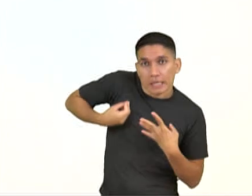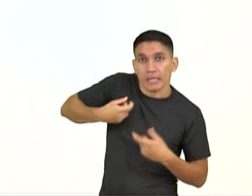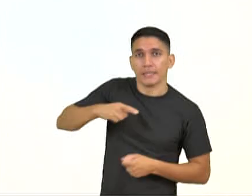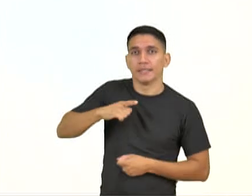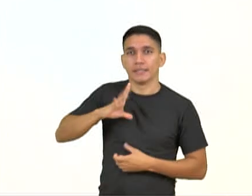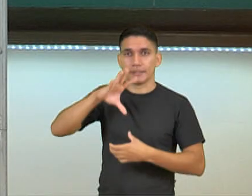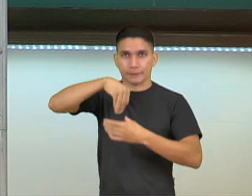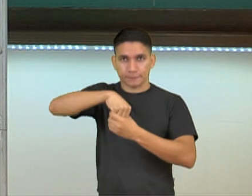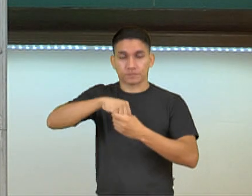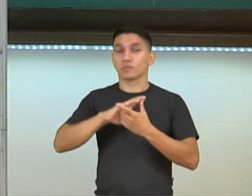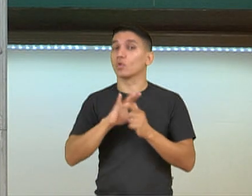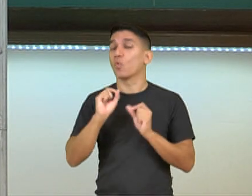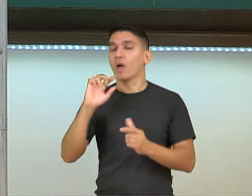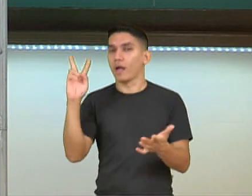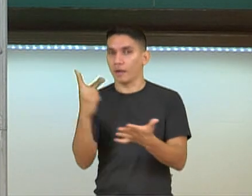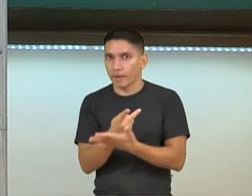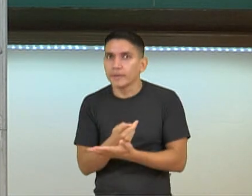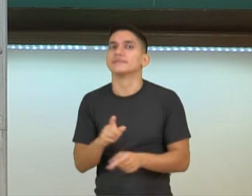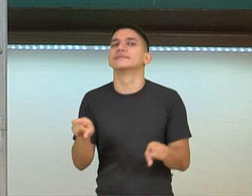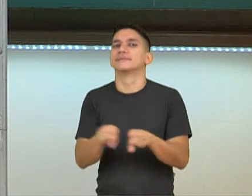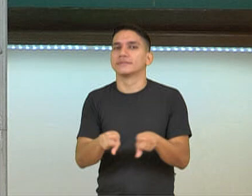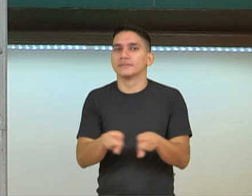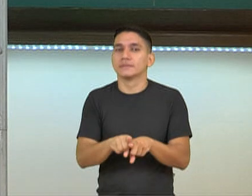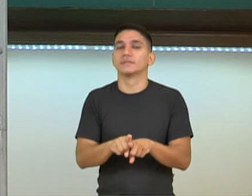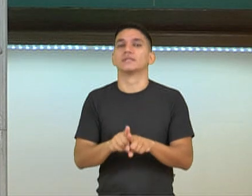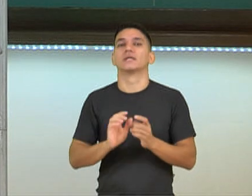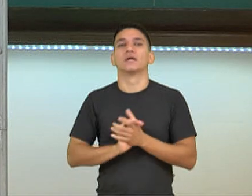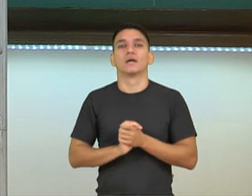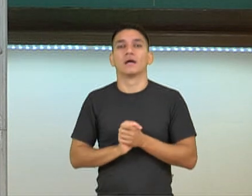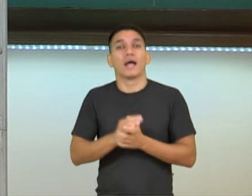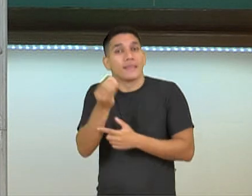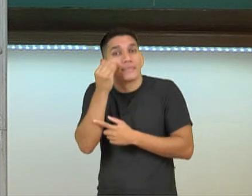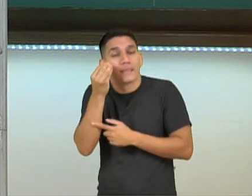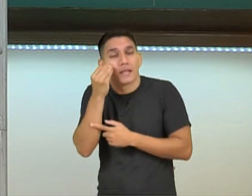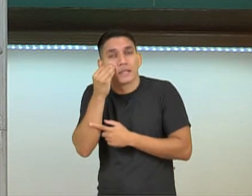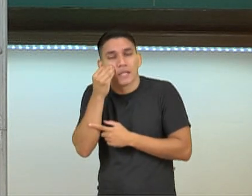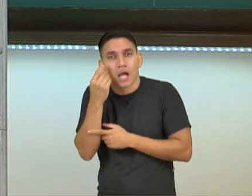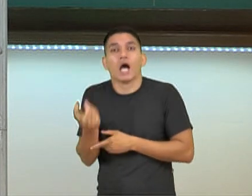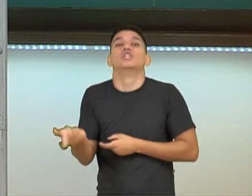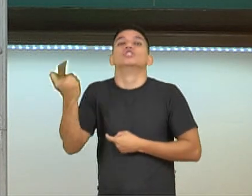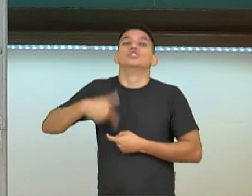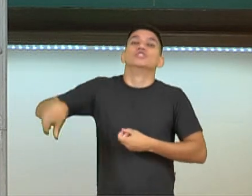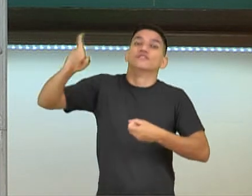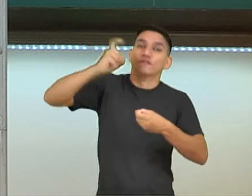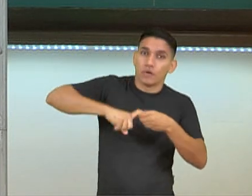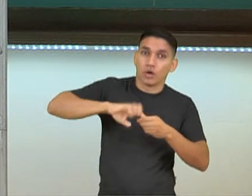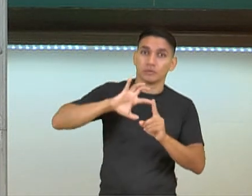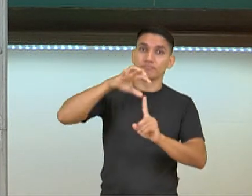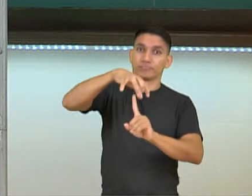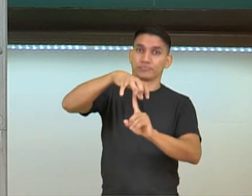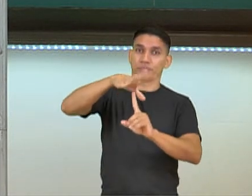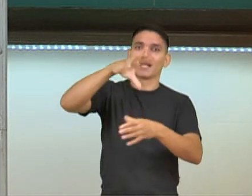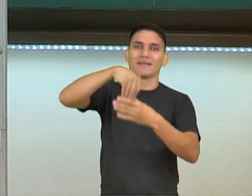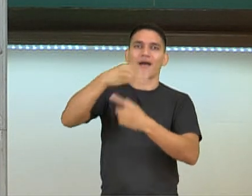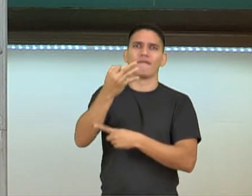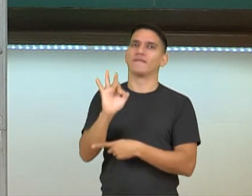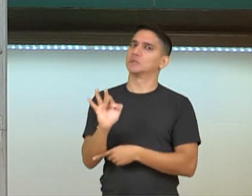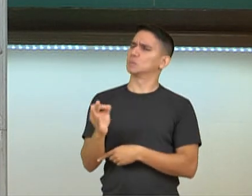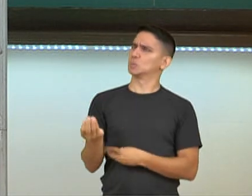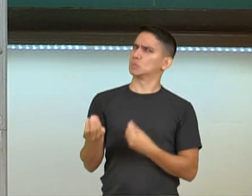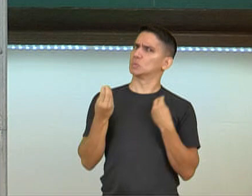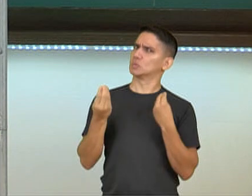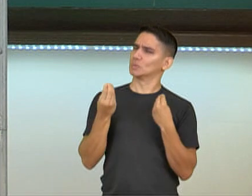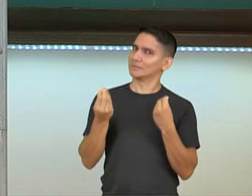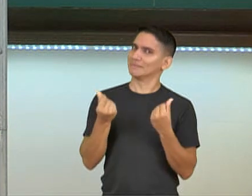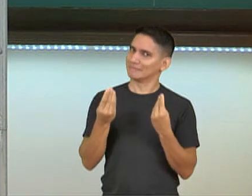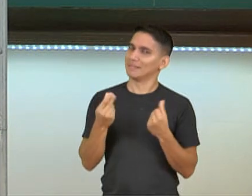terceiro estado, vai ocorrer também a tentativa da restauração da monarquia dentro da França. E olha só,